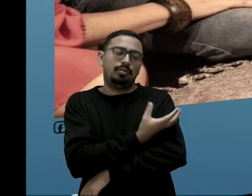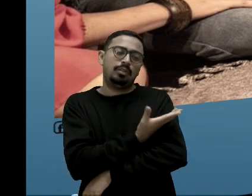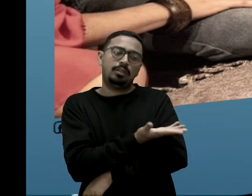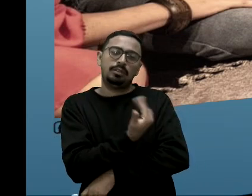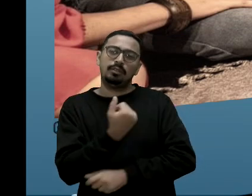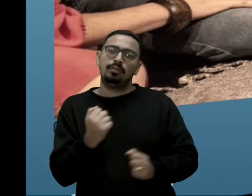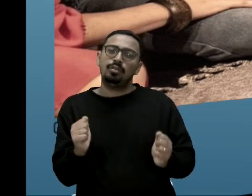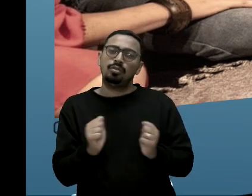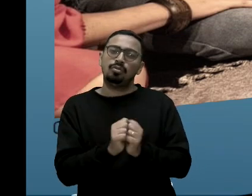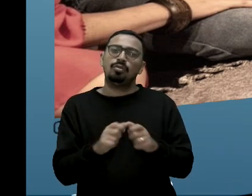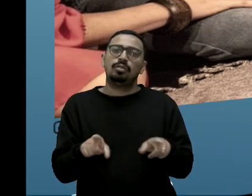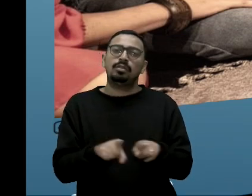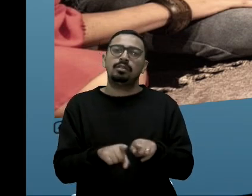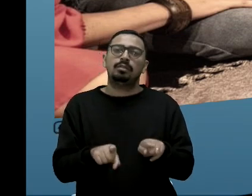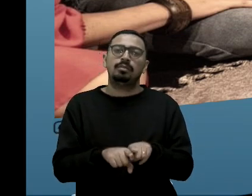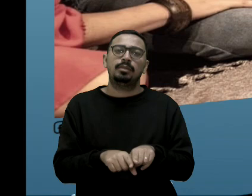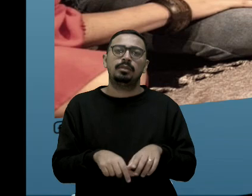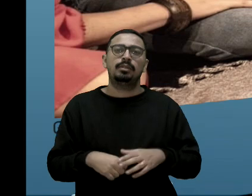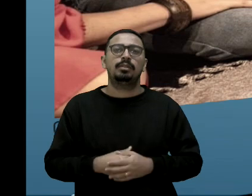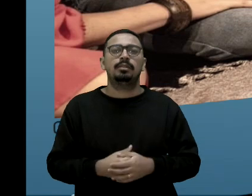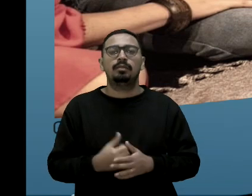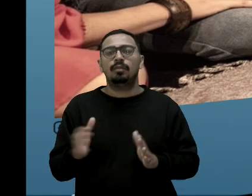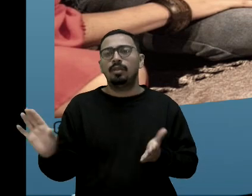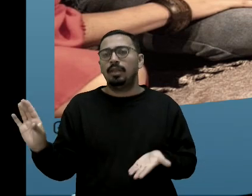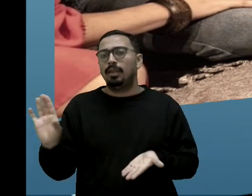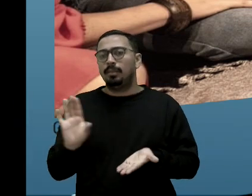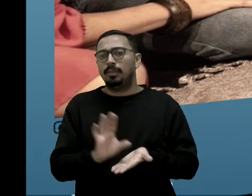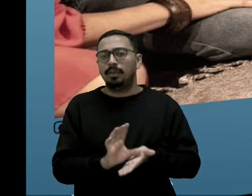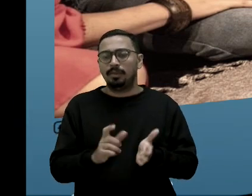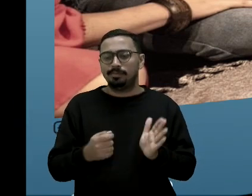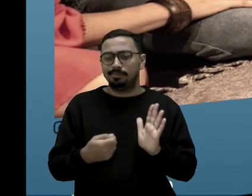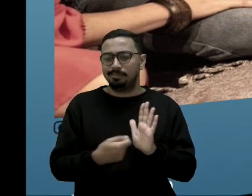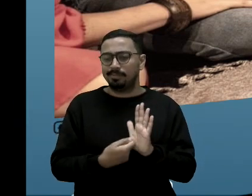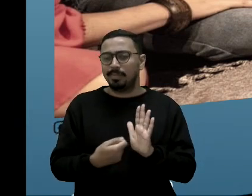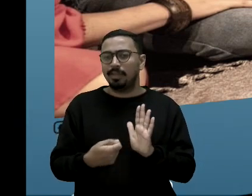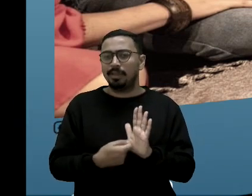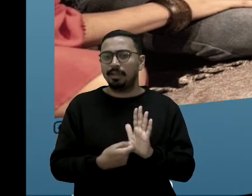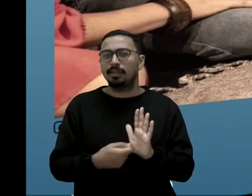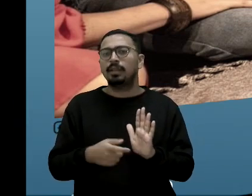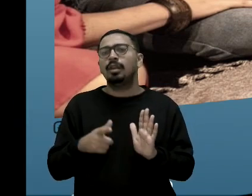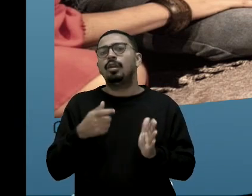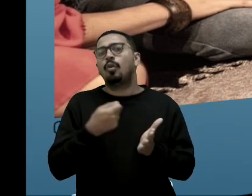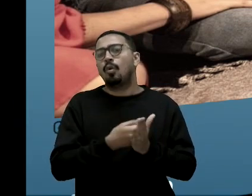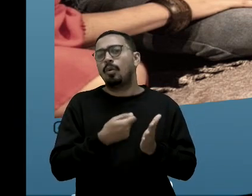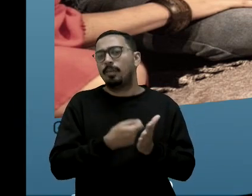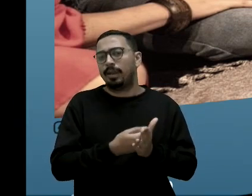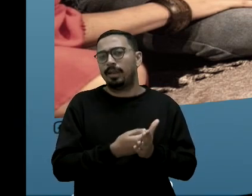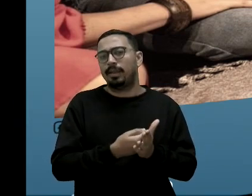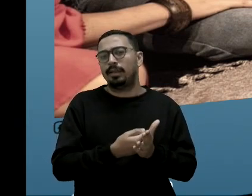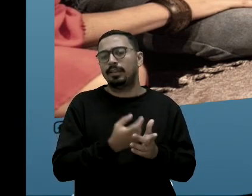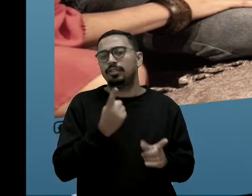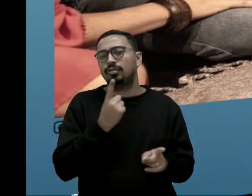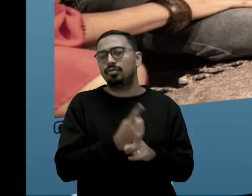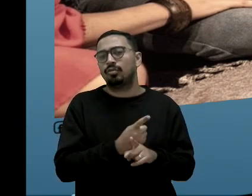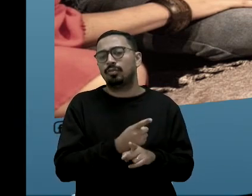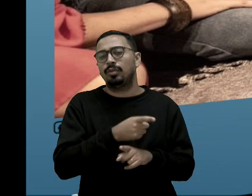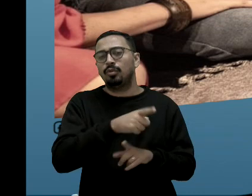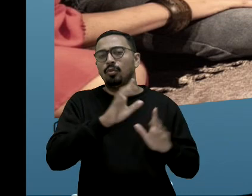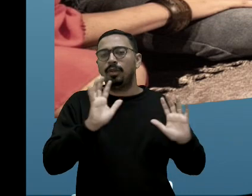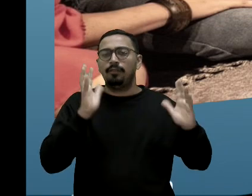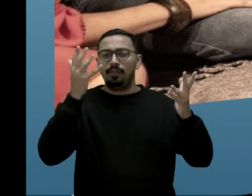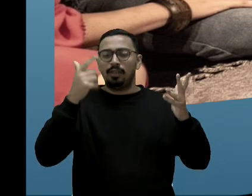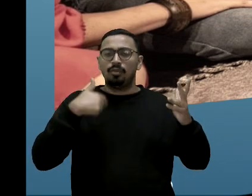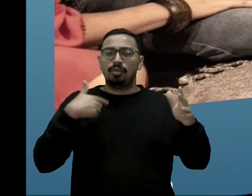Guana? Quer estar junto? Vamos pôr emenda, vamos cobrar o executivo. E nós descobrimos, doutora Simone, através do último evento que